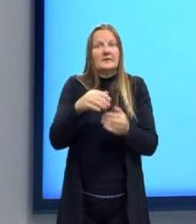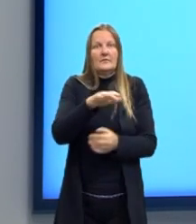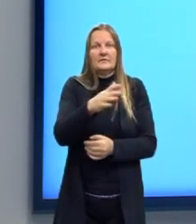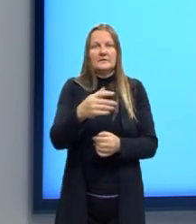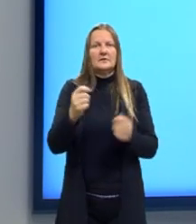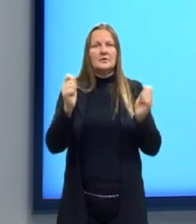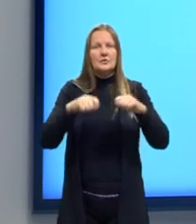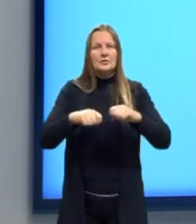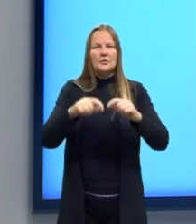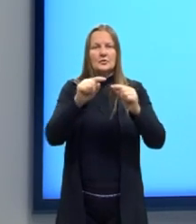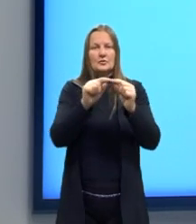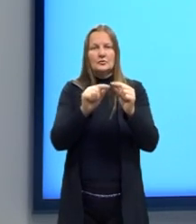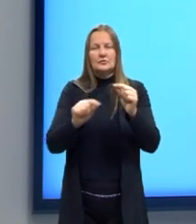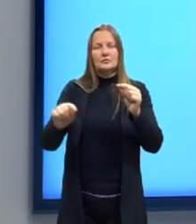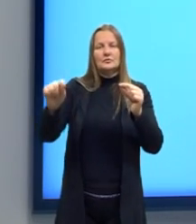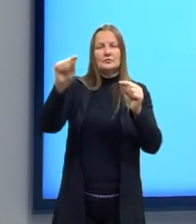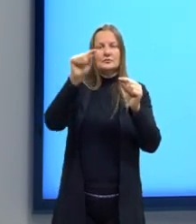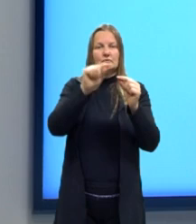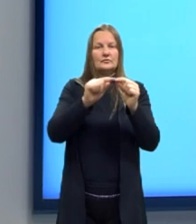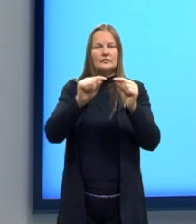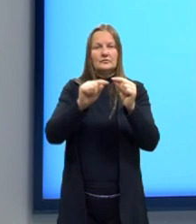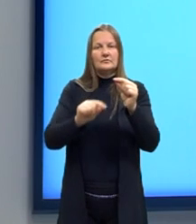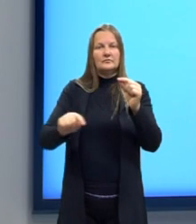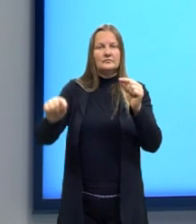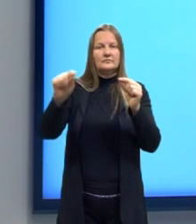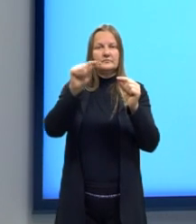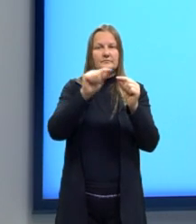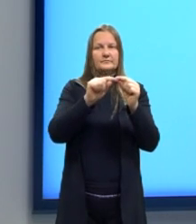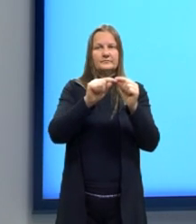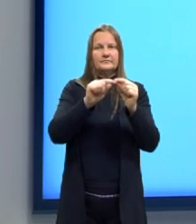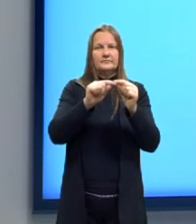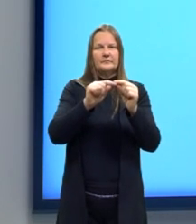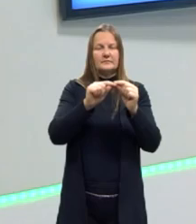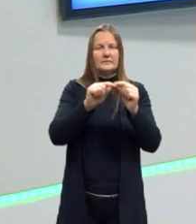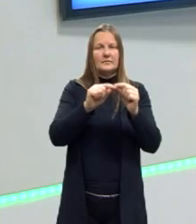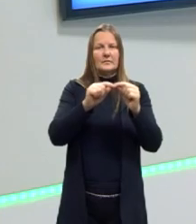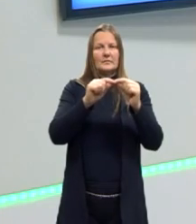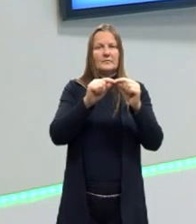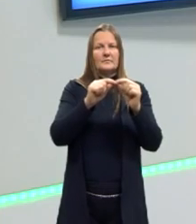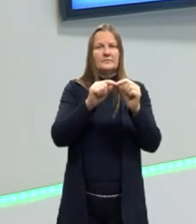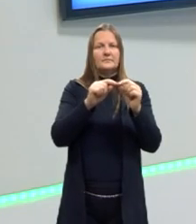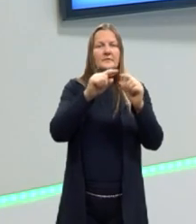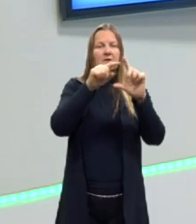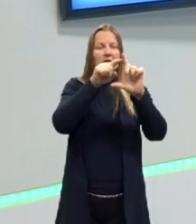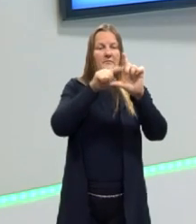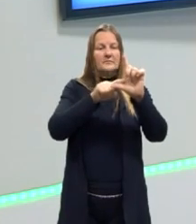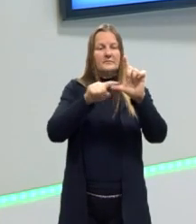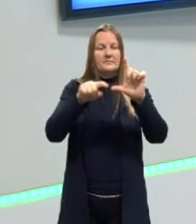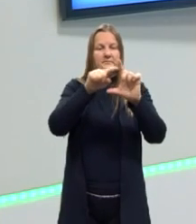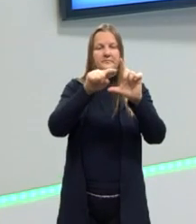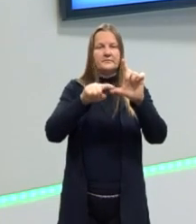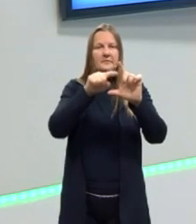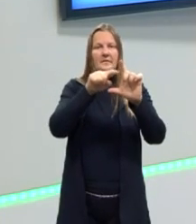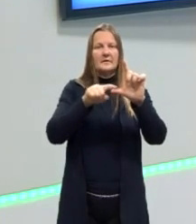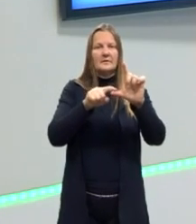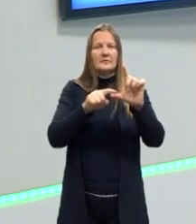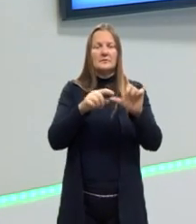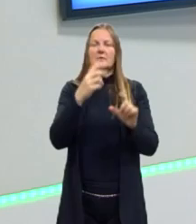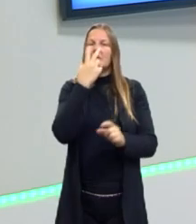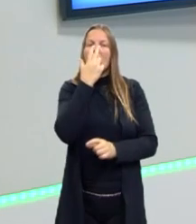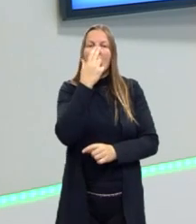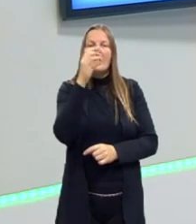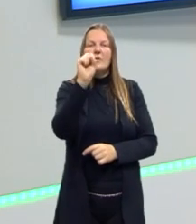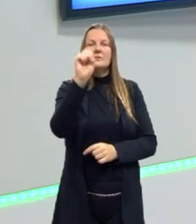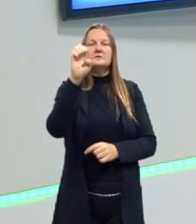sabe que no círculo trigonométrico nós podemos encontrar mais de um ângulo que possui o mesmo valor de seno